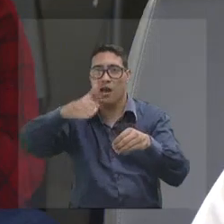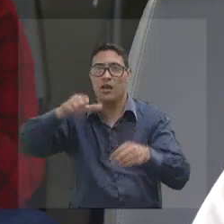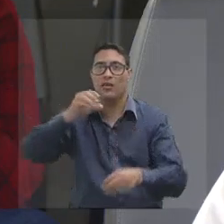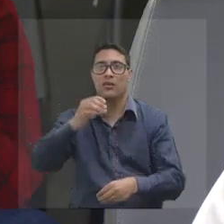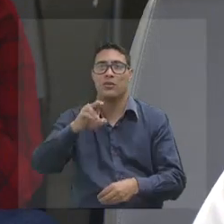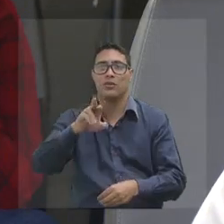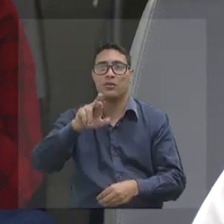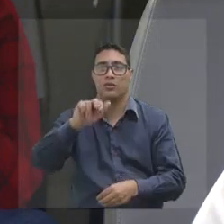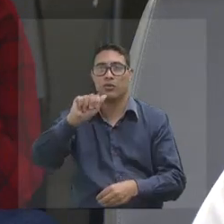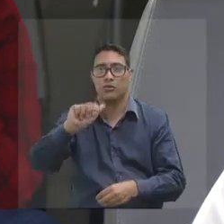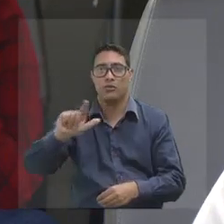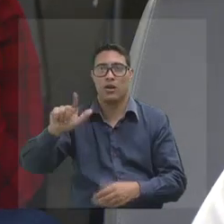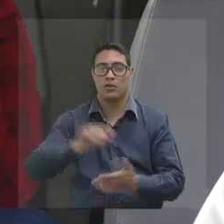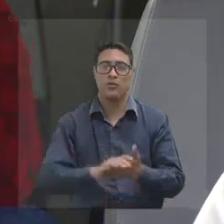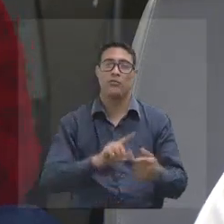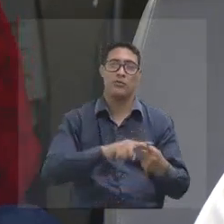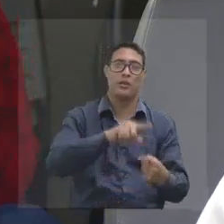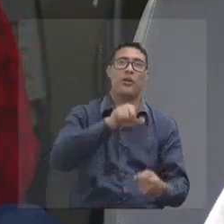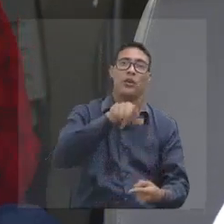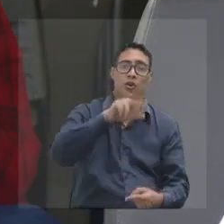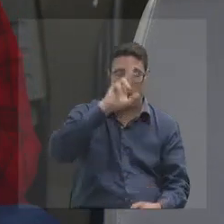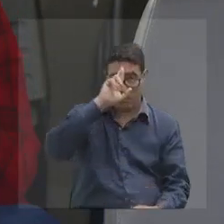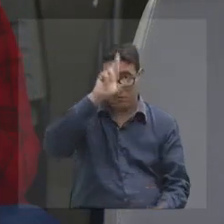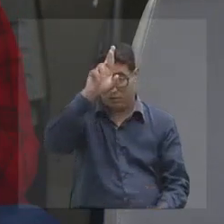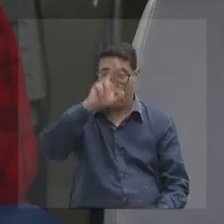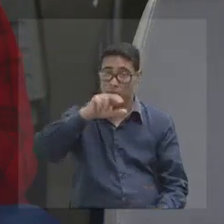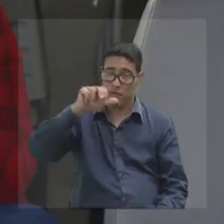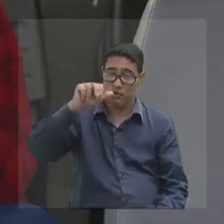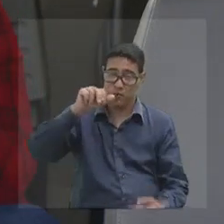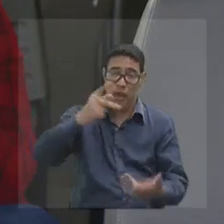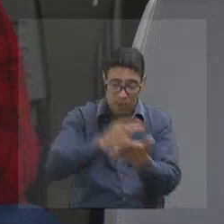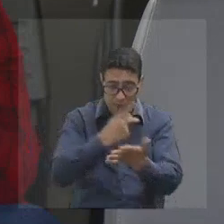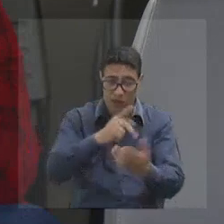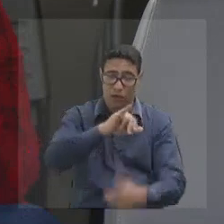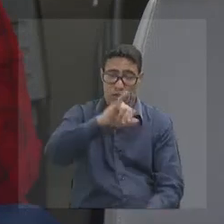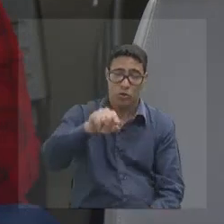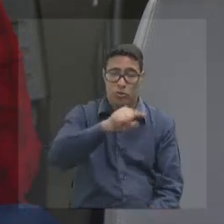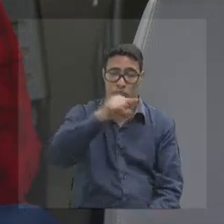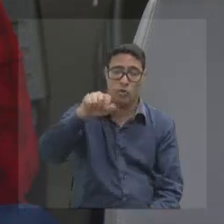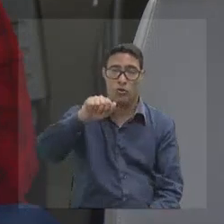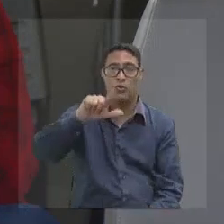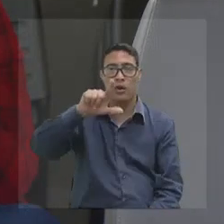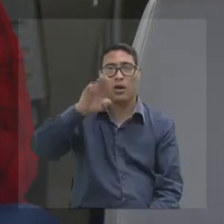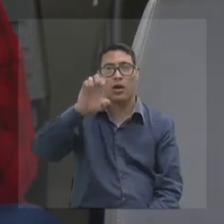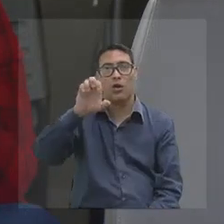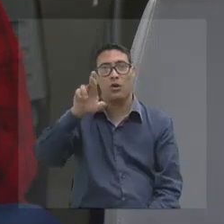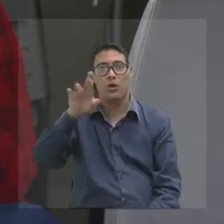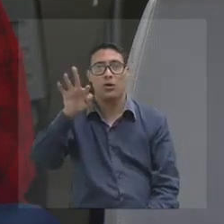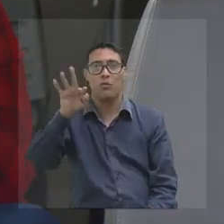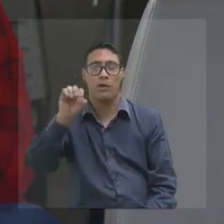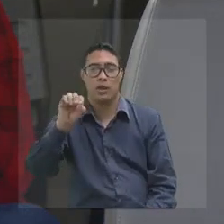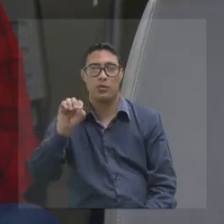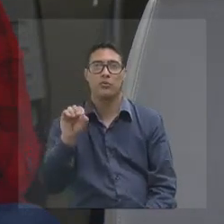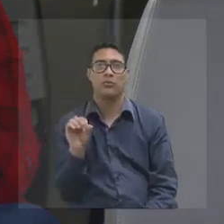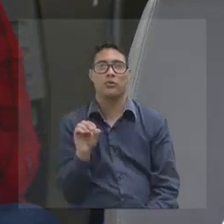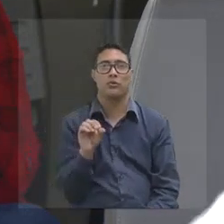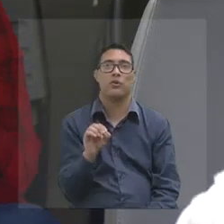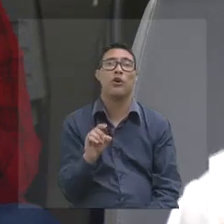João Alberto João Alberto Lage que é hoje